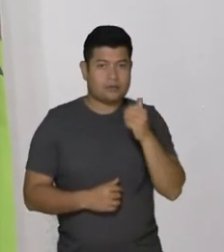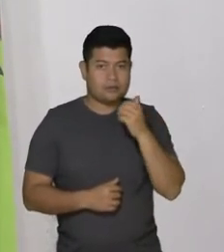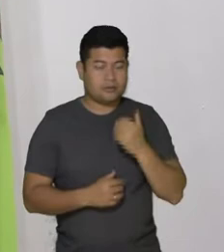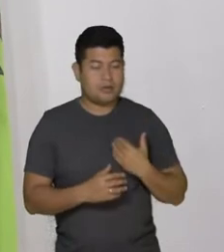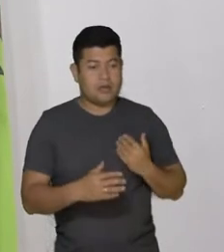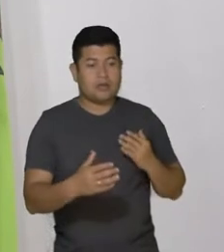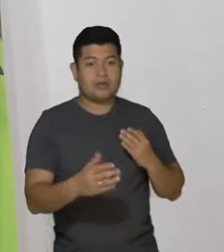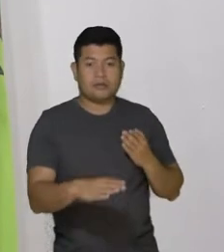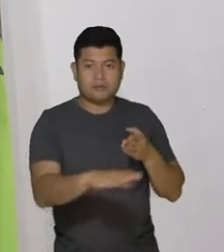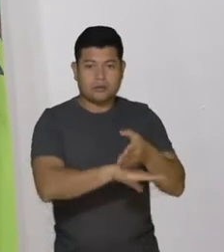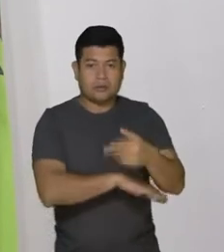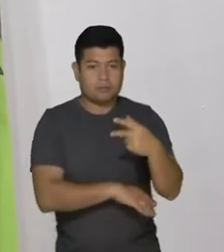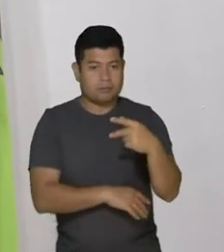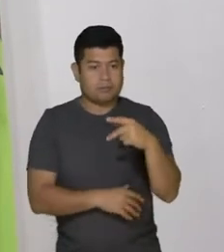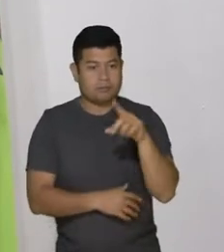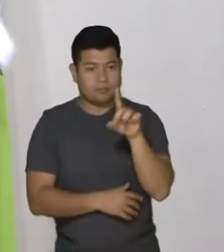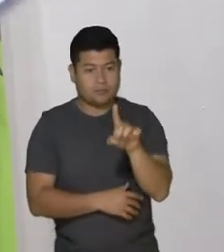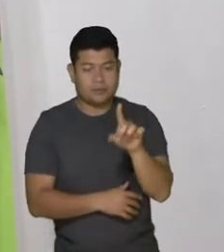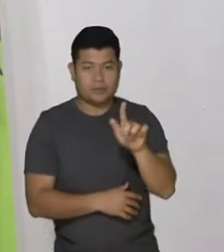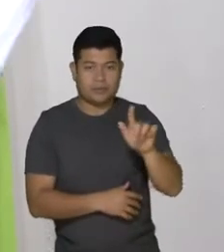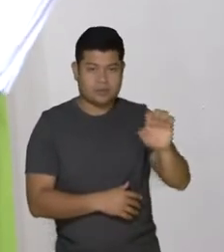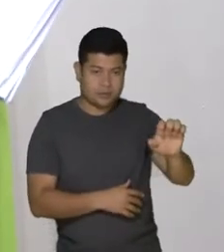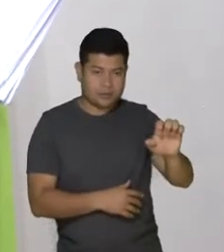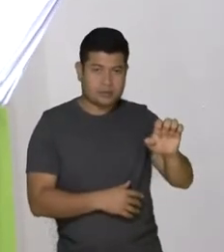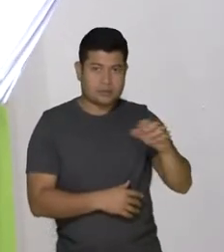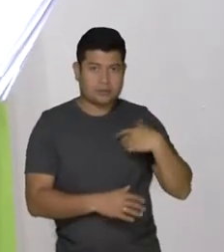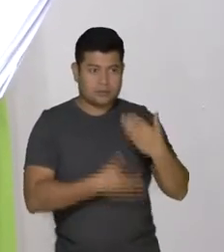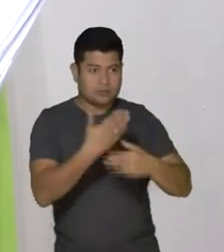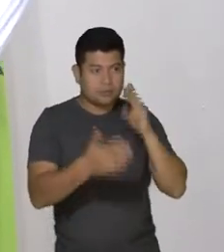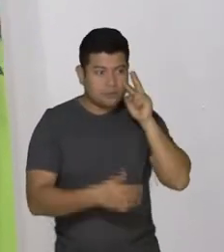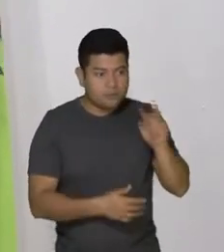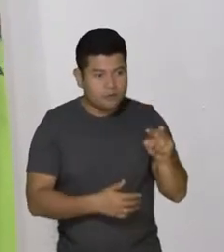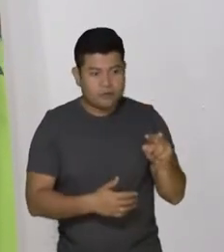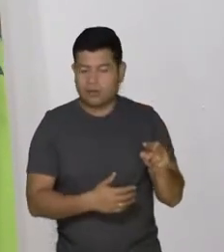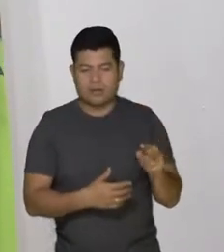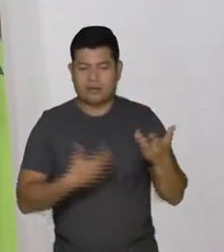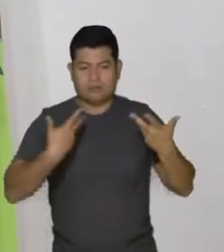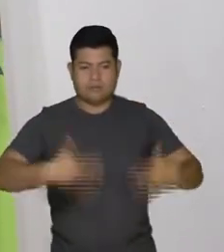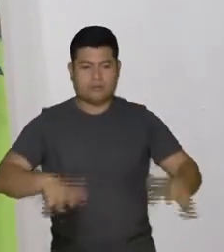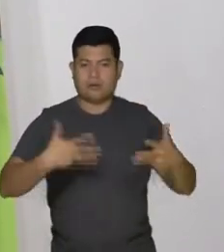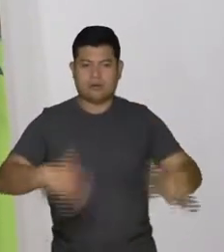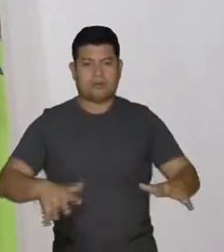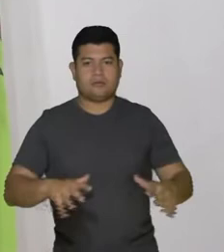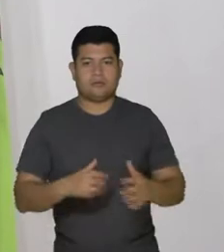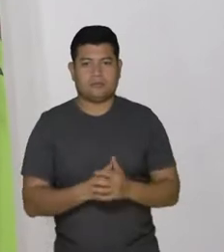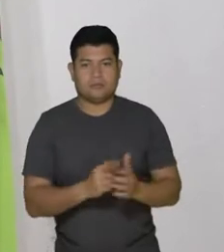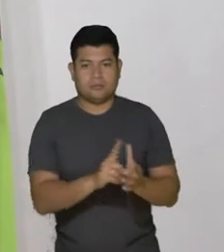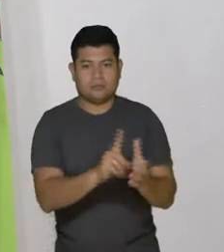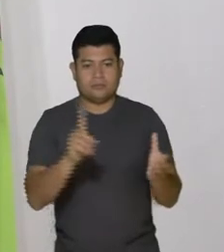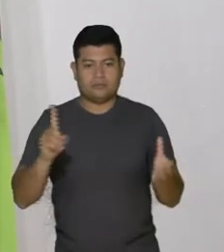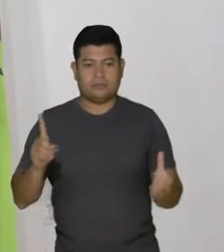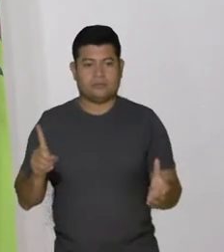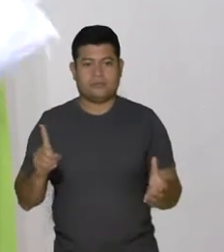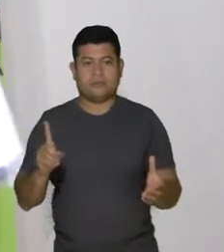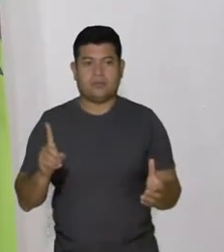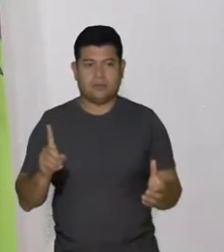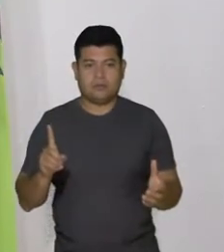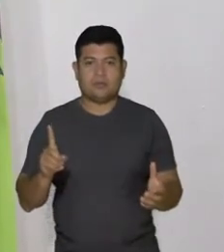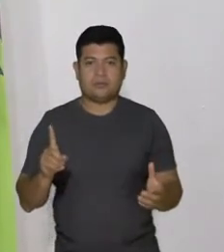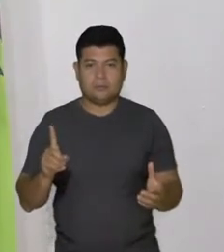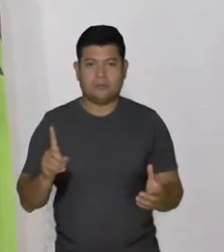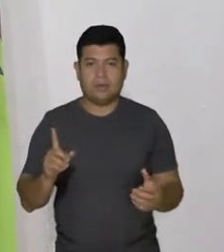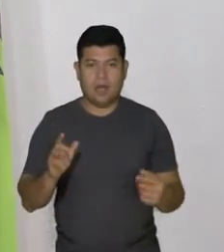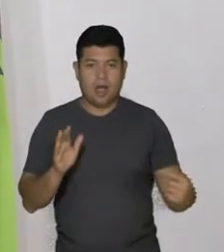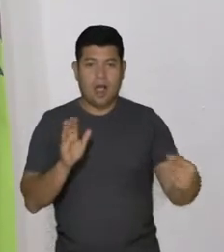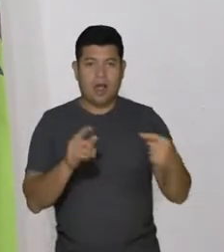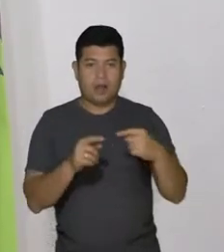e daí de repente ele disse tô fora tá aqui Akira